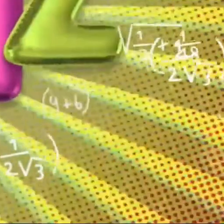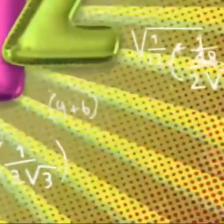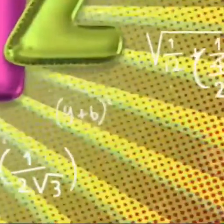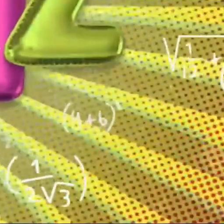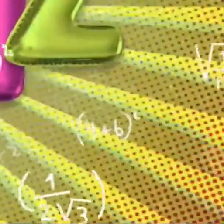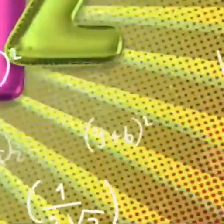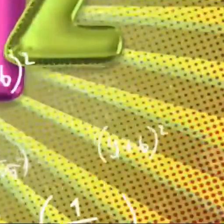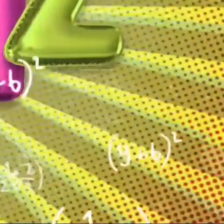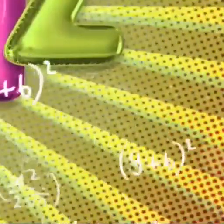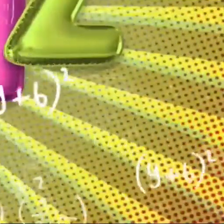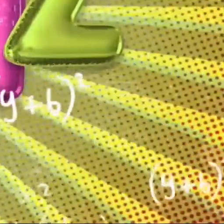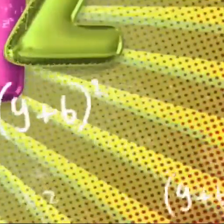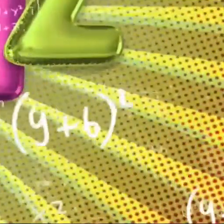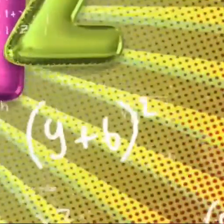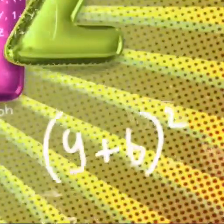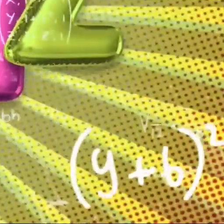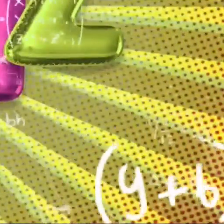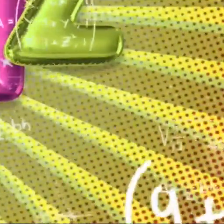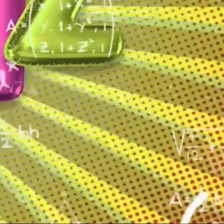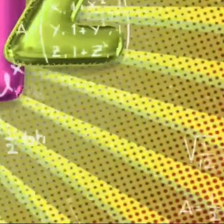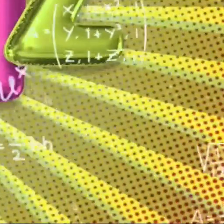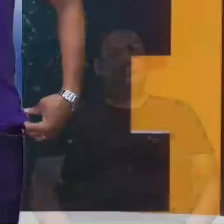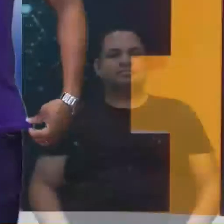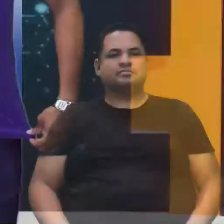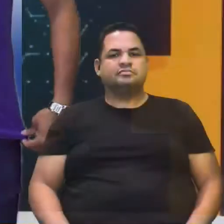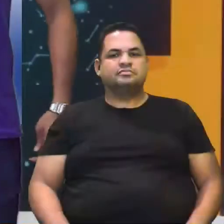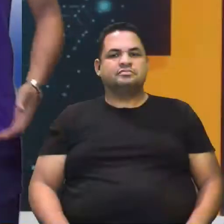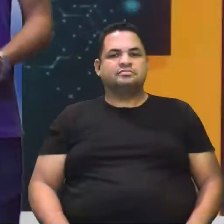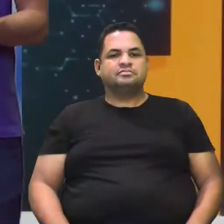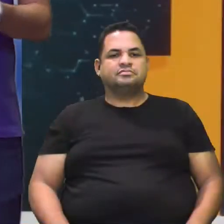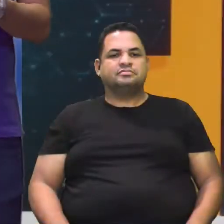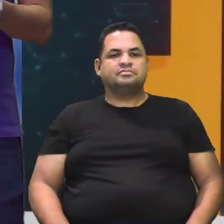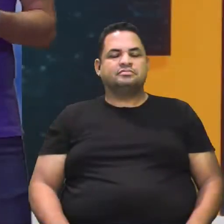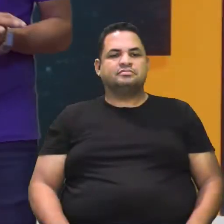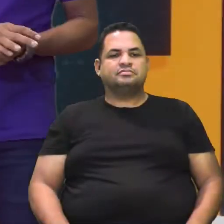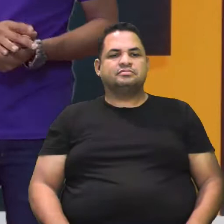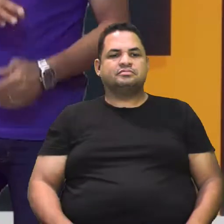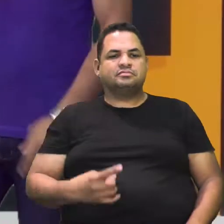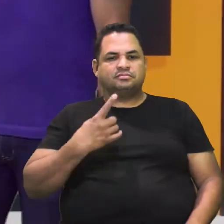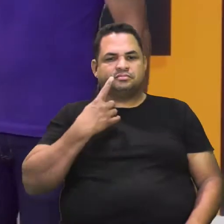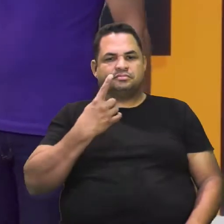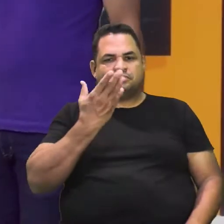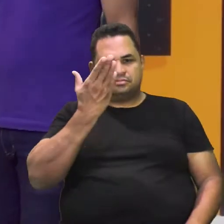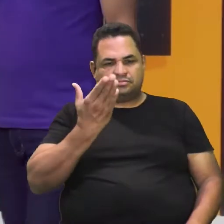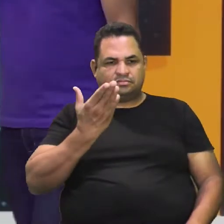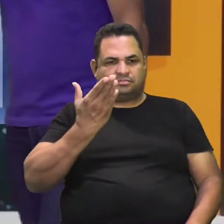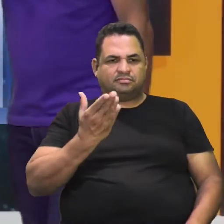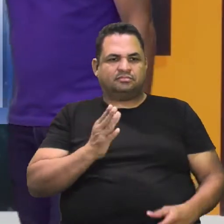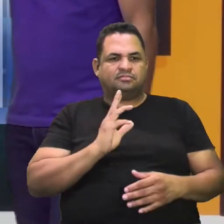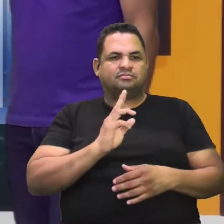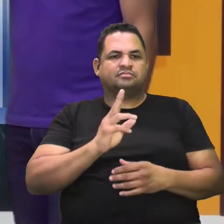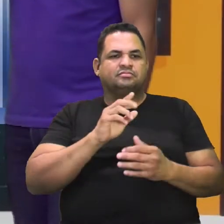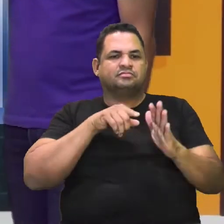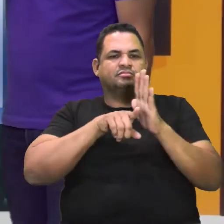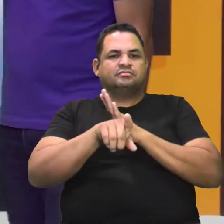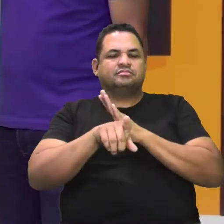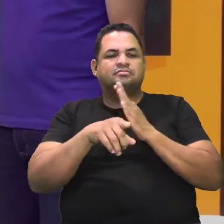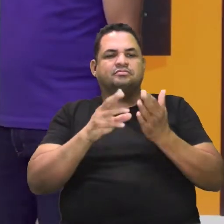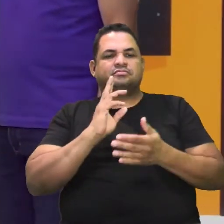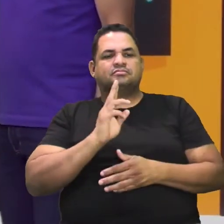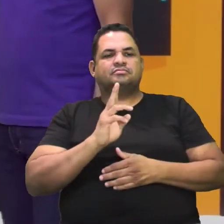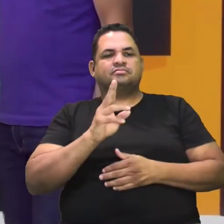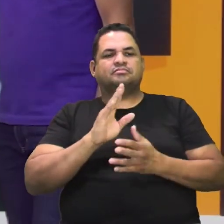A hora do quiz! E olha lá vem ele, sem sempre